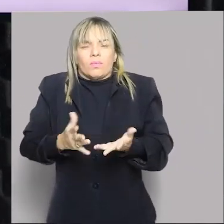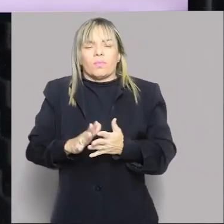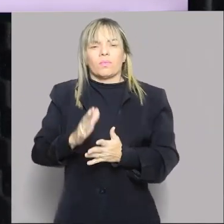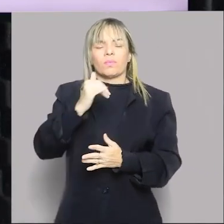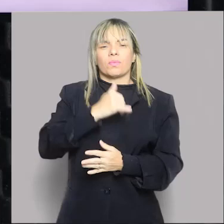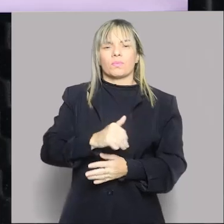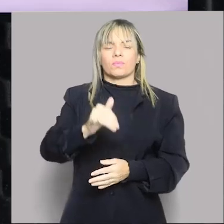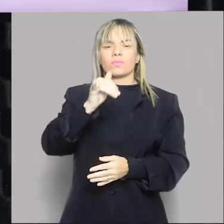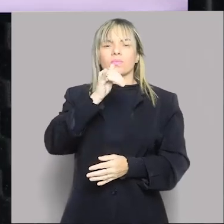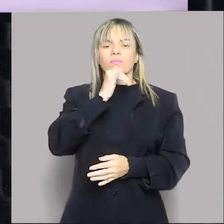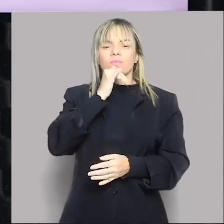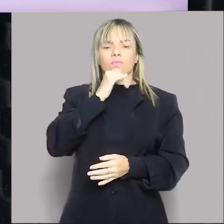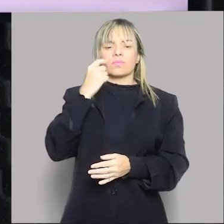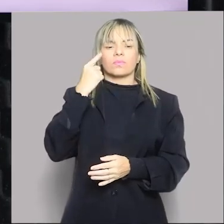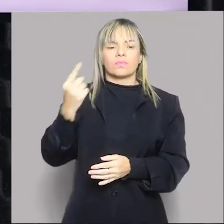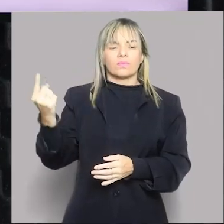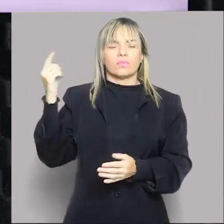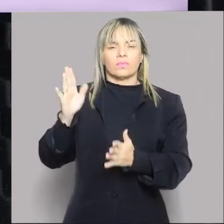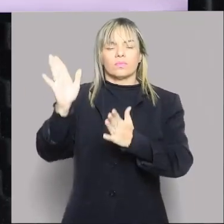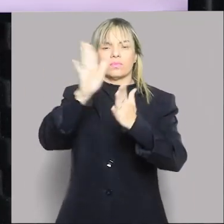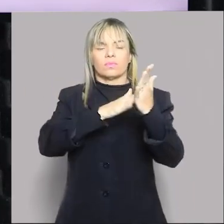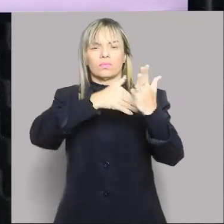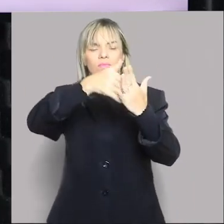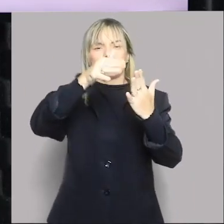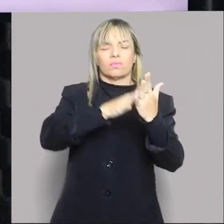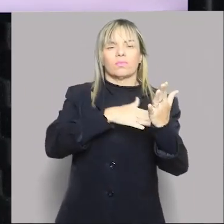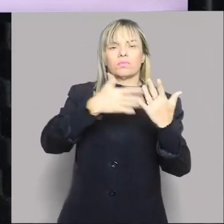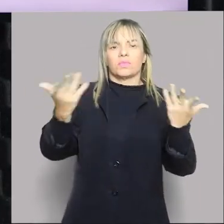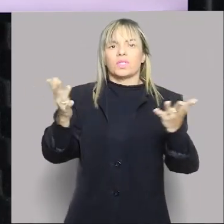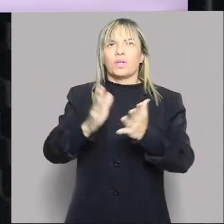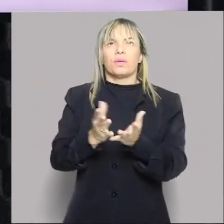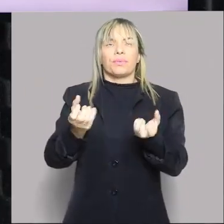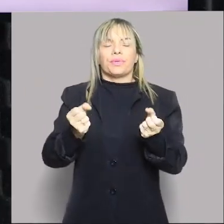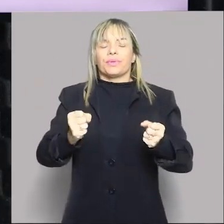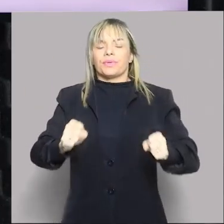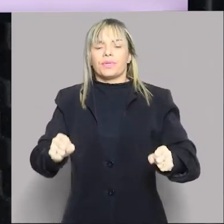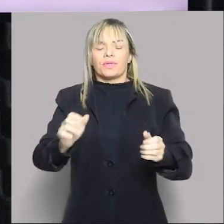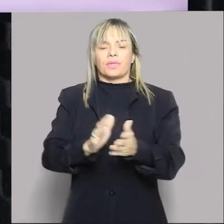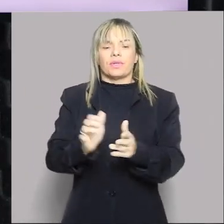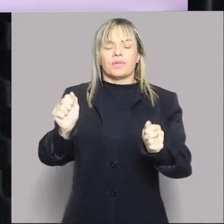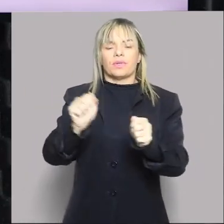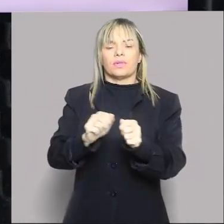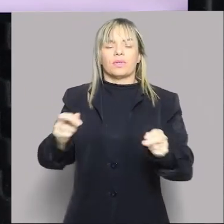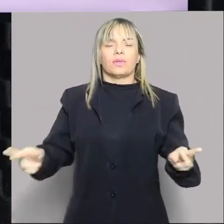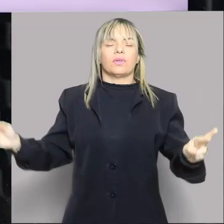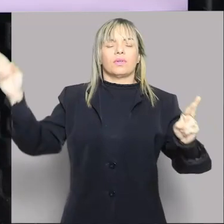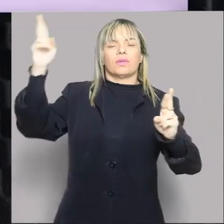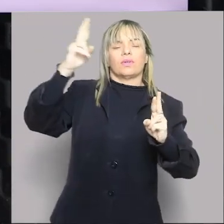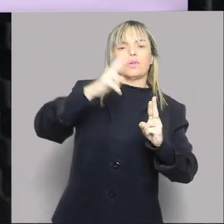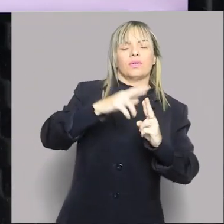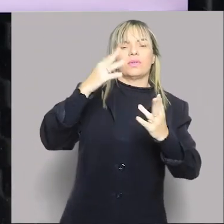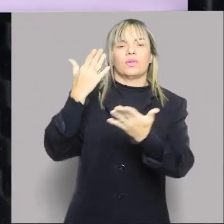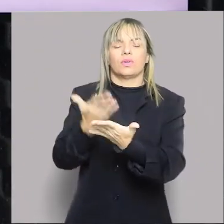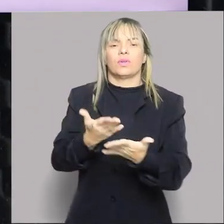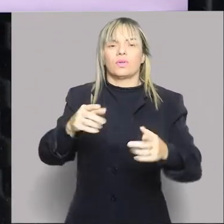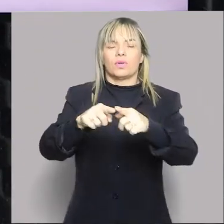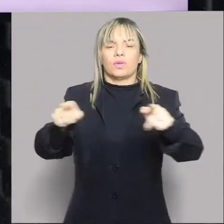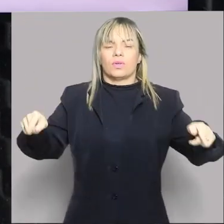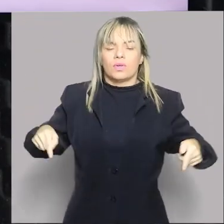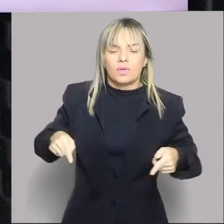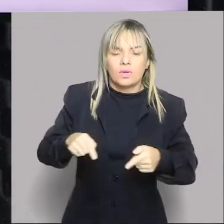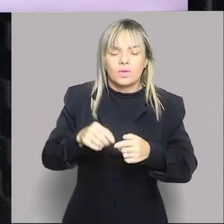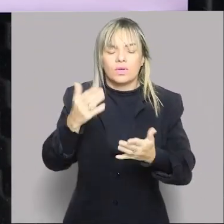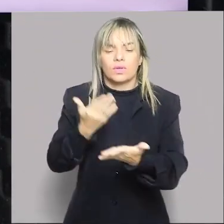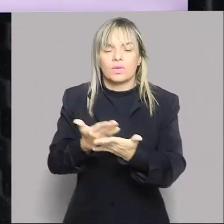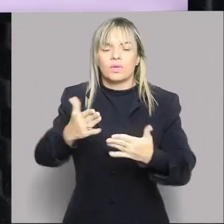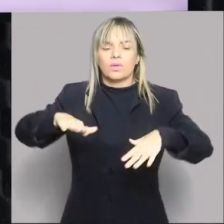exemplo, quando a gente fala, por exemplo, da pintura, é impossível não fazer referência ao que vocês estudam em sala de aula. E alguém pergunta, professor,